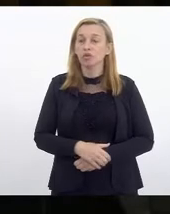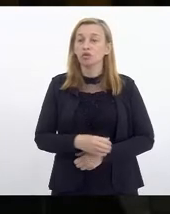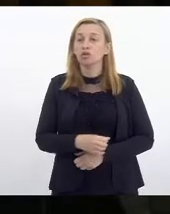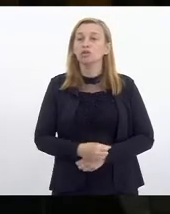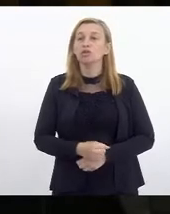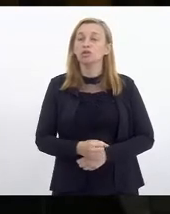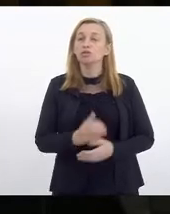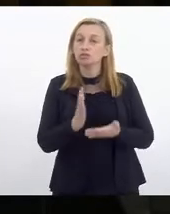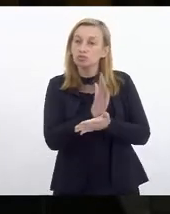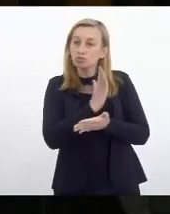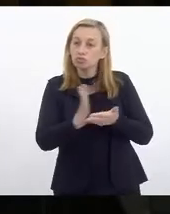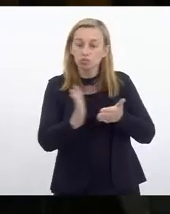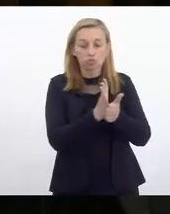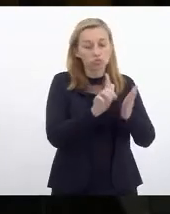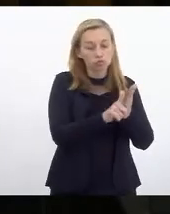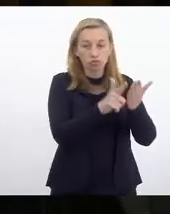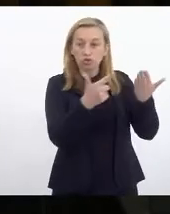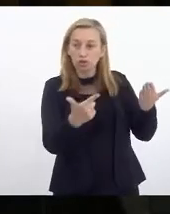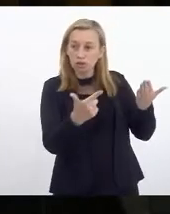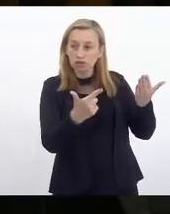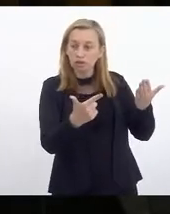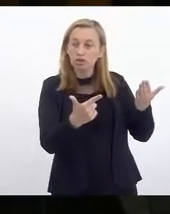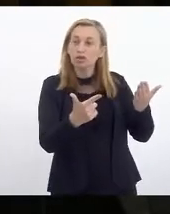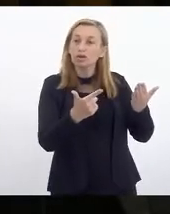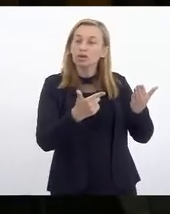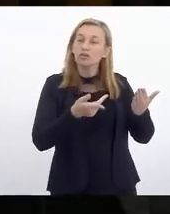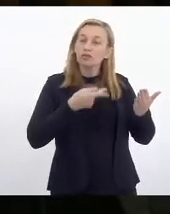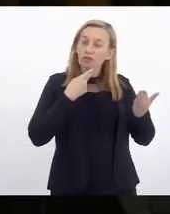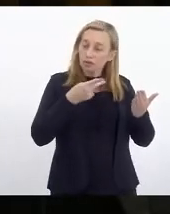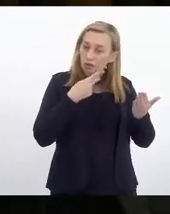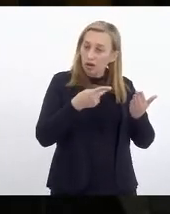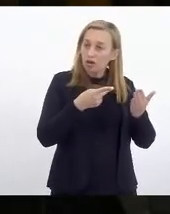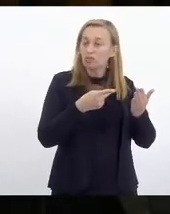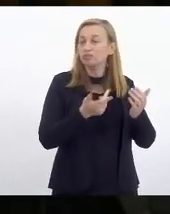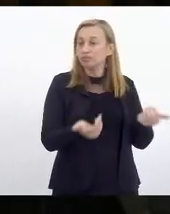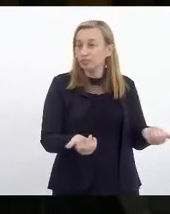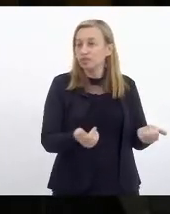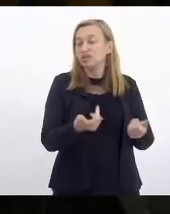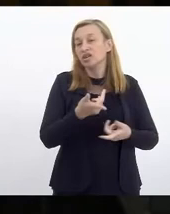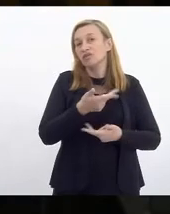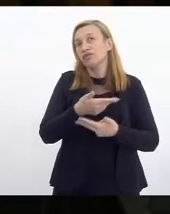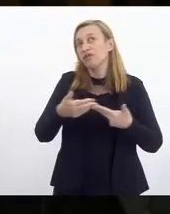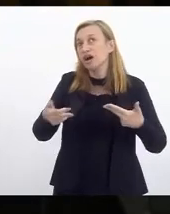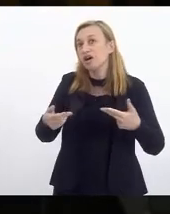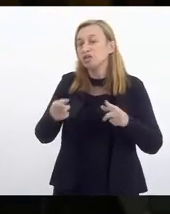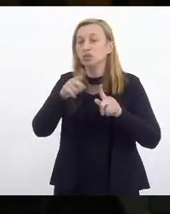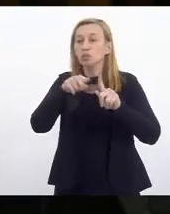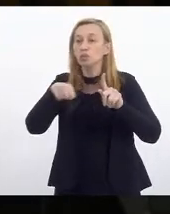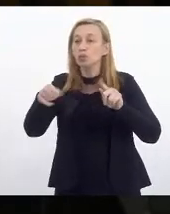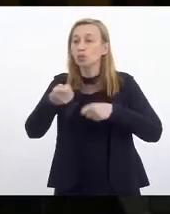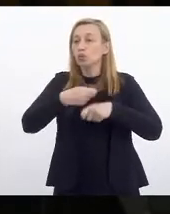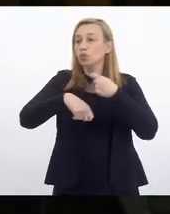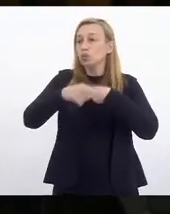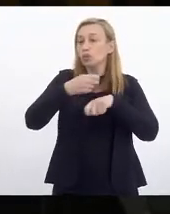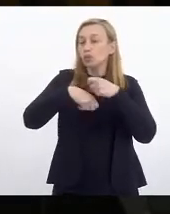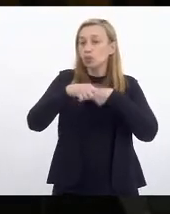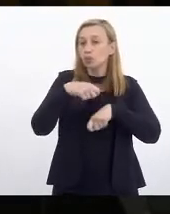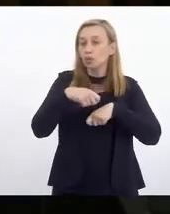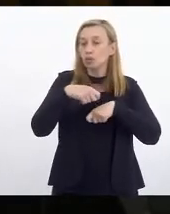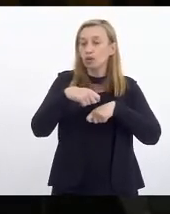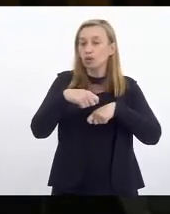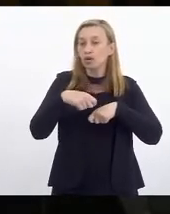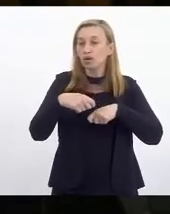jornais falam seguidamente, que muitos economistas se expressam sobre o